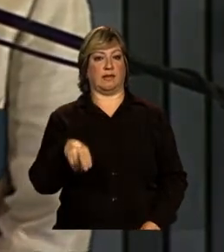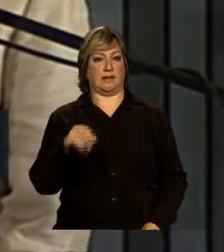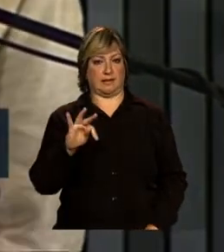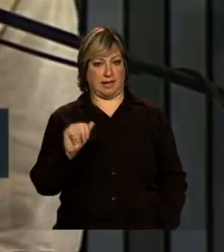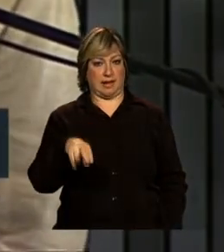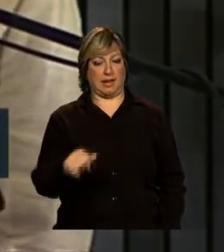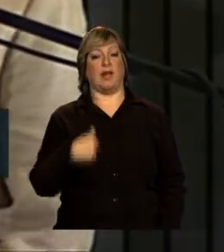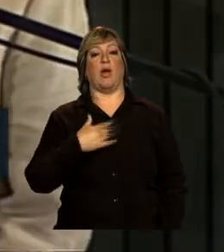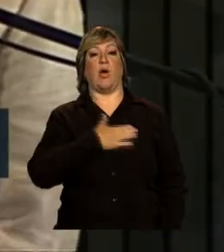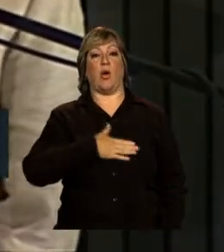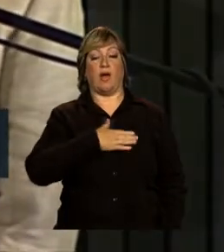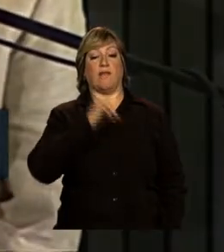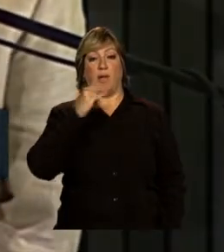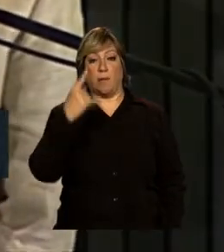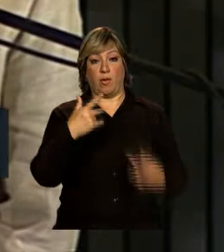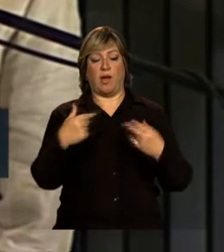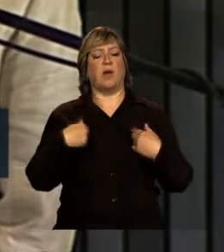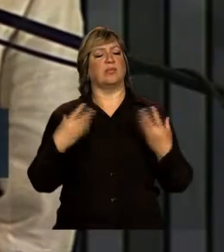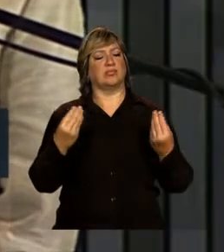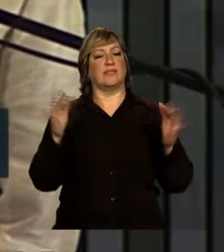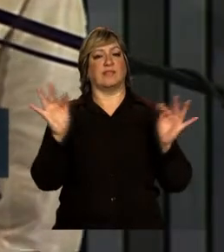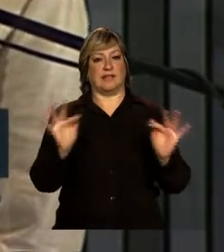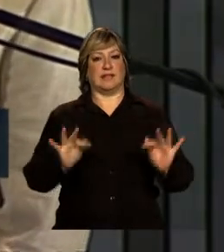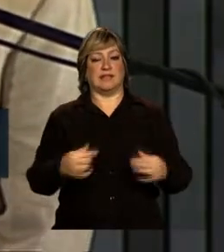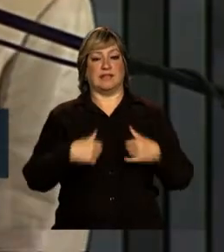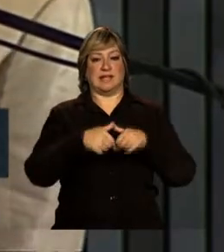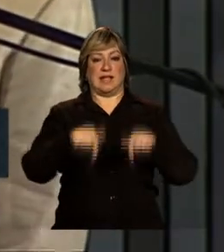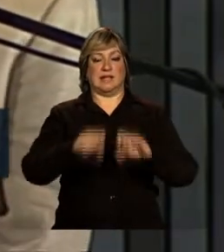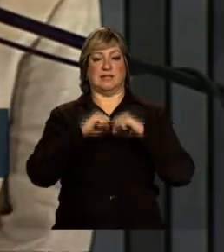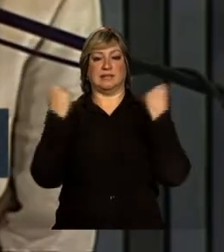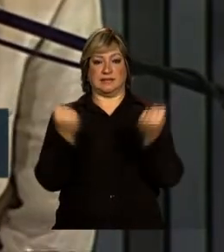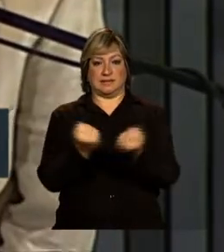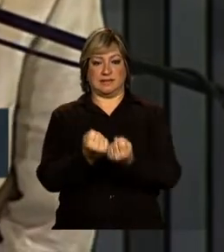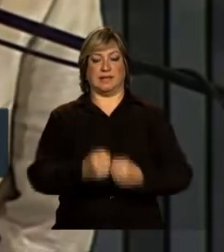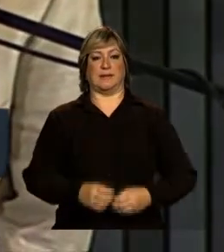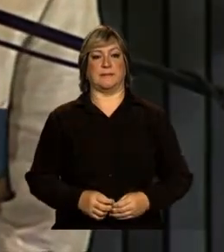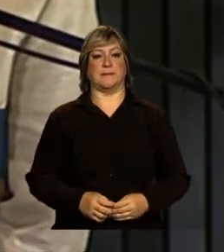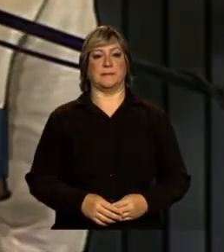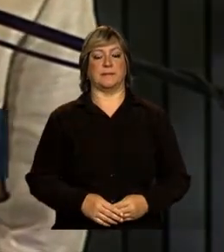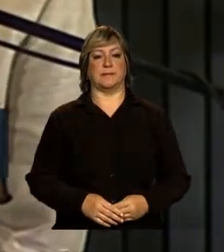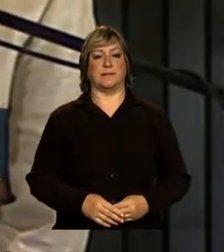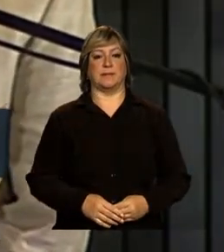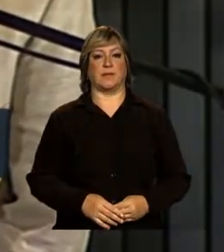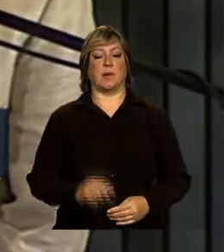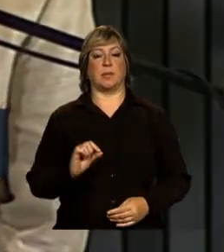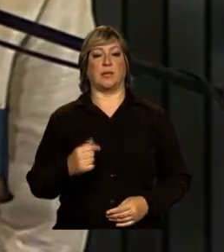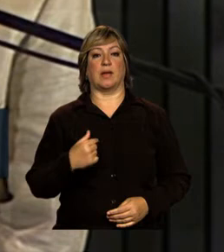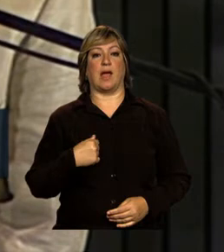eu gostaria de dizer uma palavrinha. Eu fico muito feliz de estar aqui no seminário, que eu